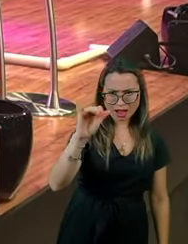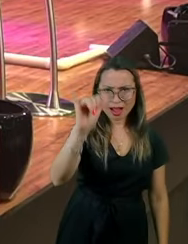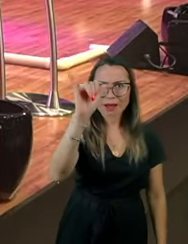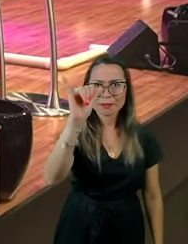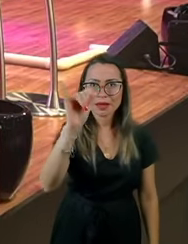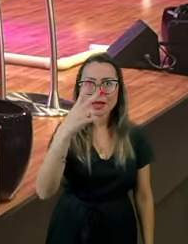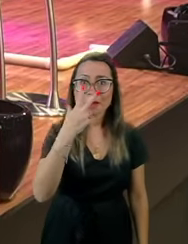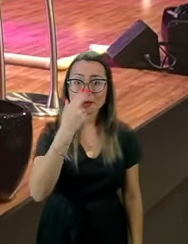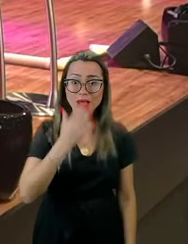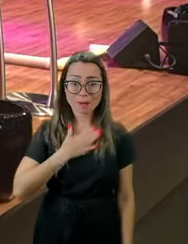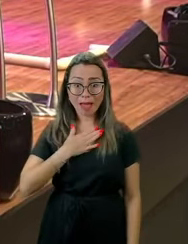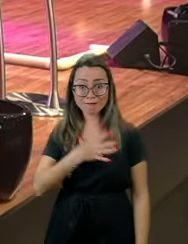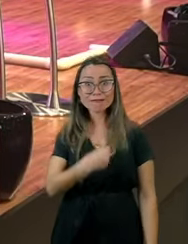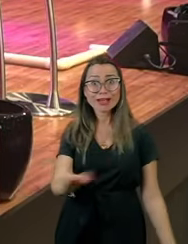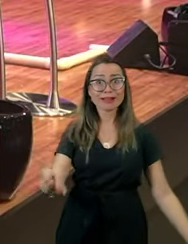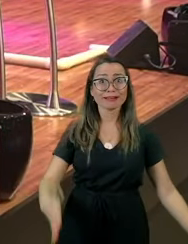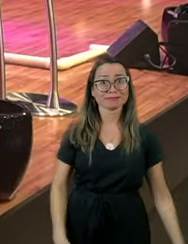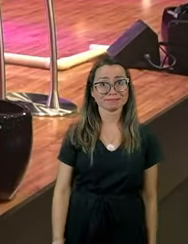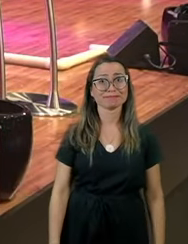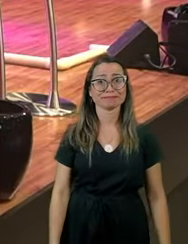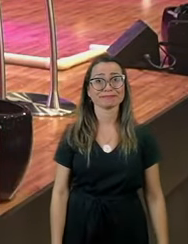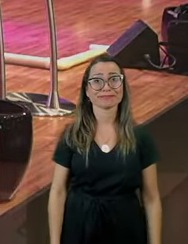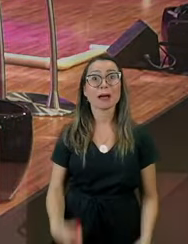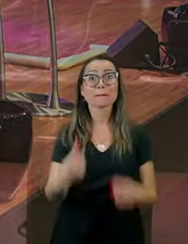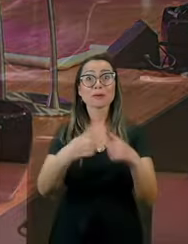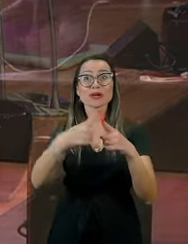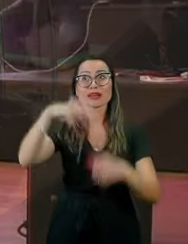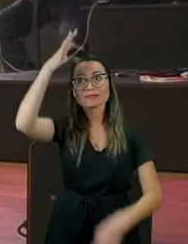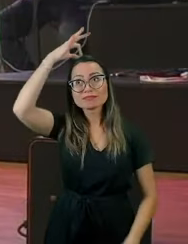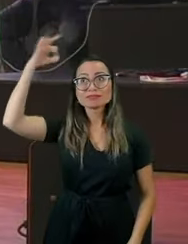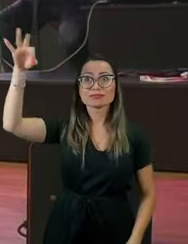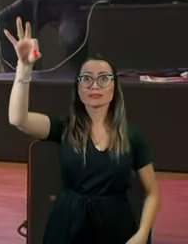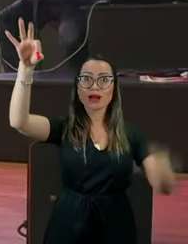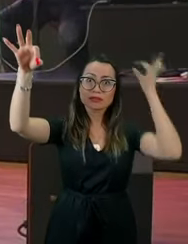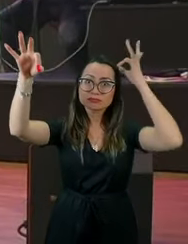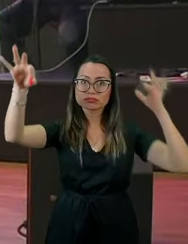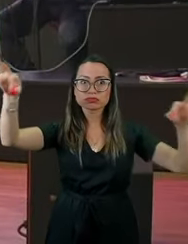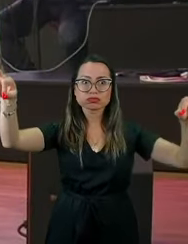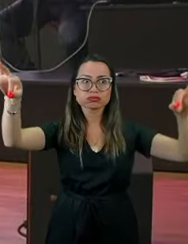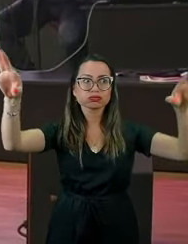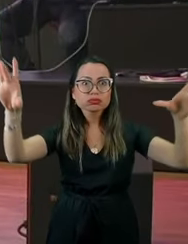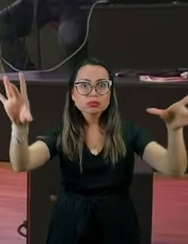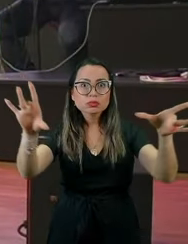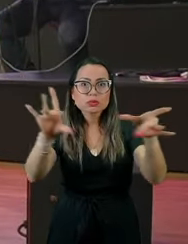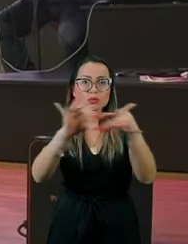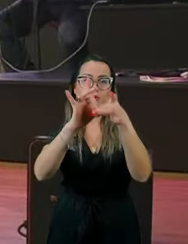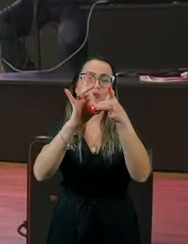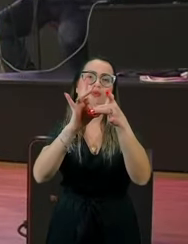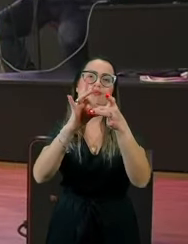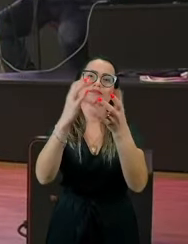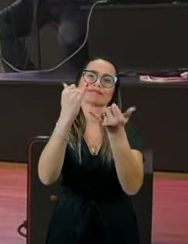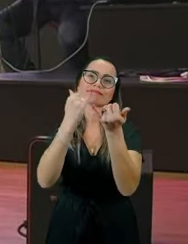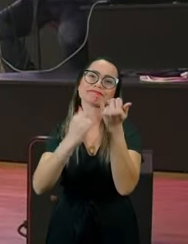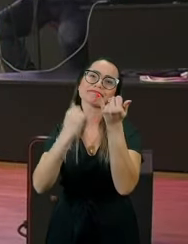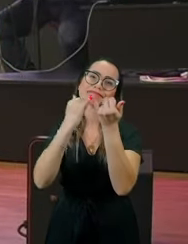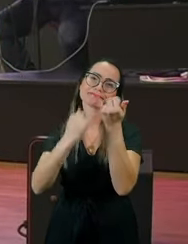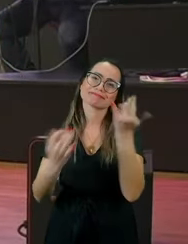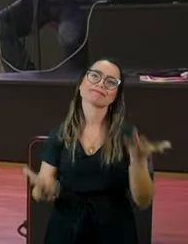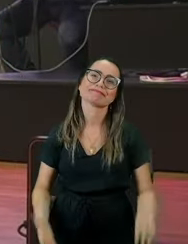O mesmo Espírito, porque nós estamos conectados no Espírito de Deus. Mesmo coração.